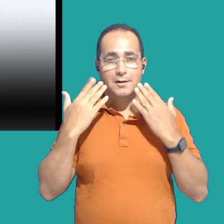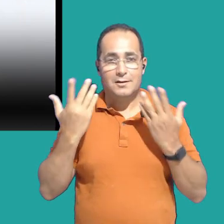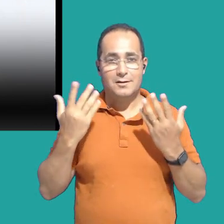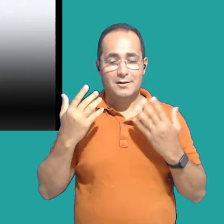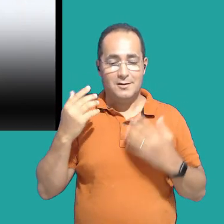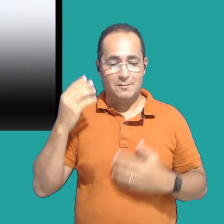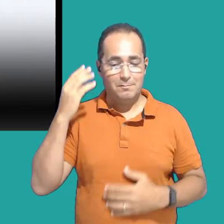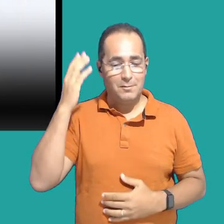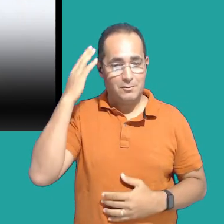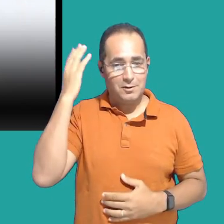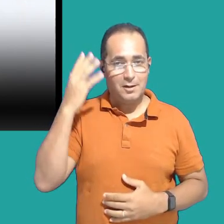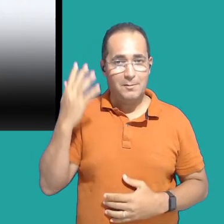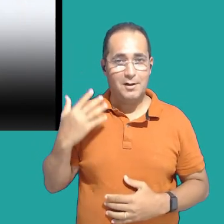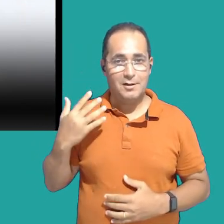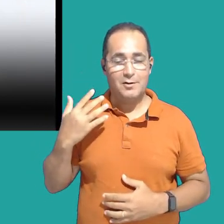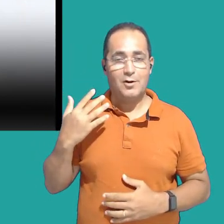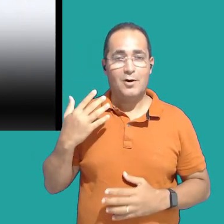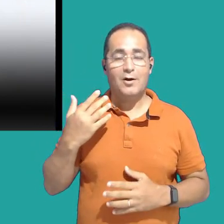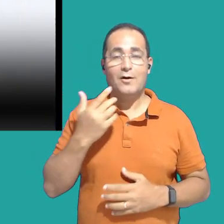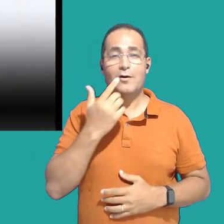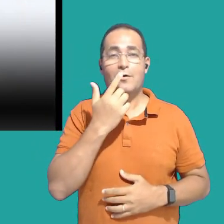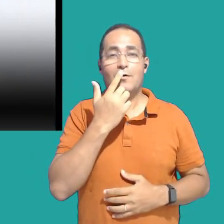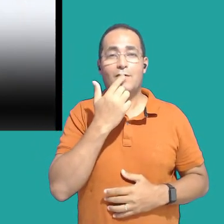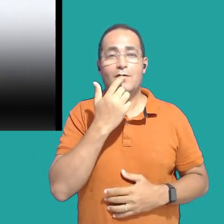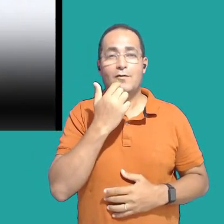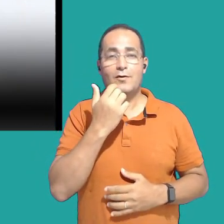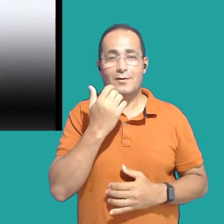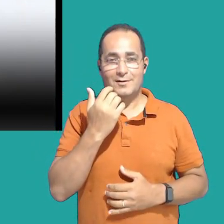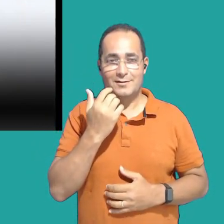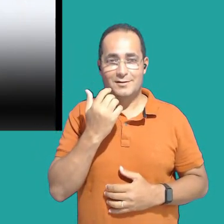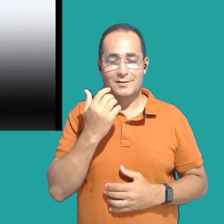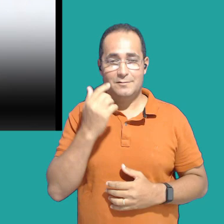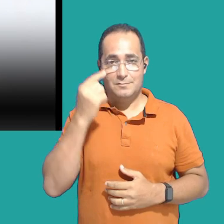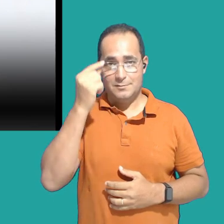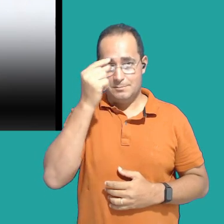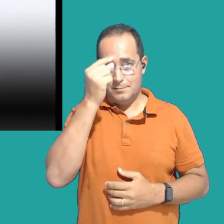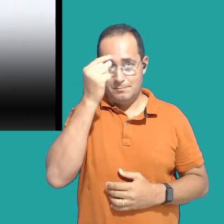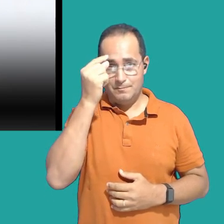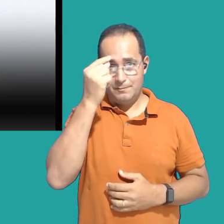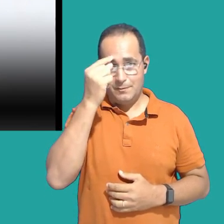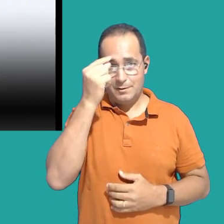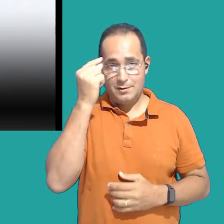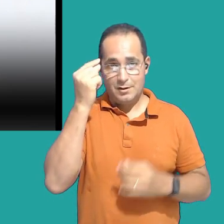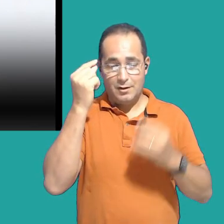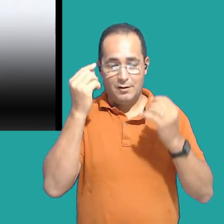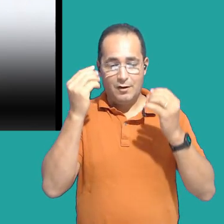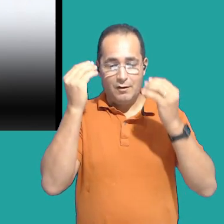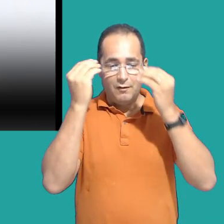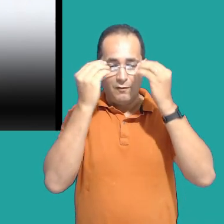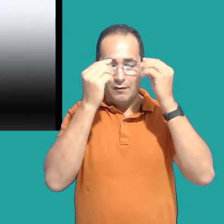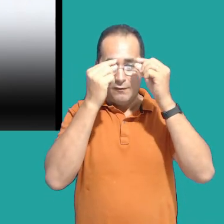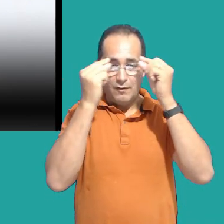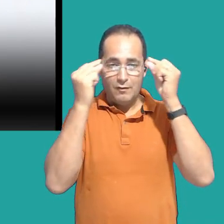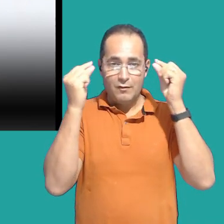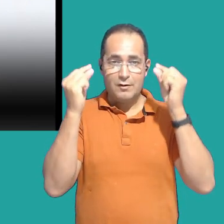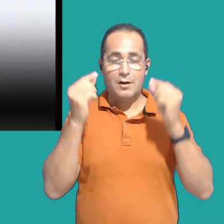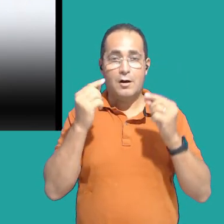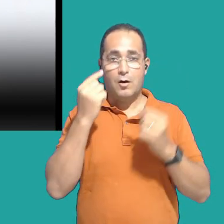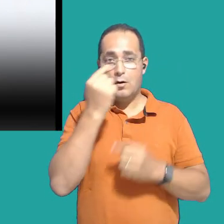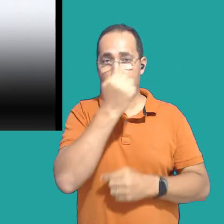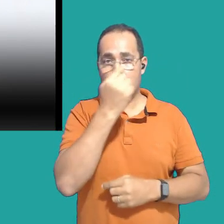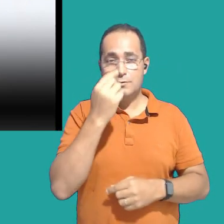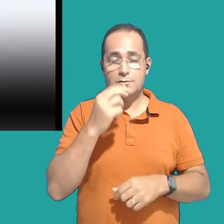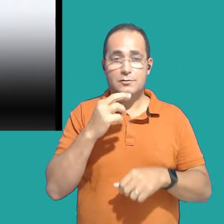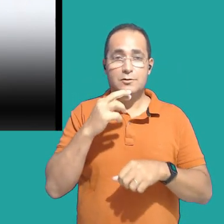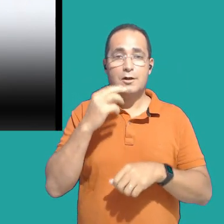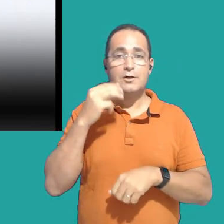dia. Eu tenho cabelos tingidos aí de ruivo. As minhas sobrancelhas, elas são falhas, eu tenho